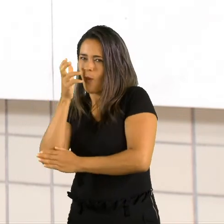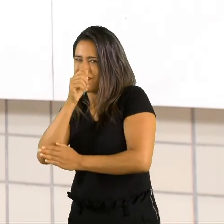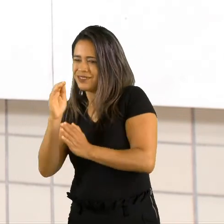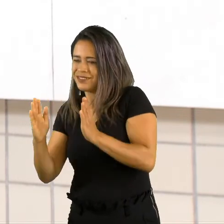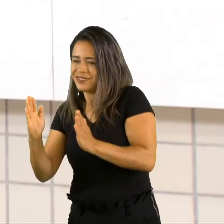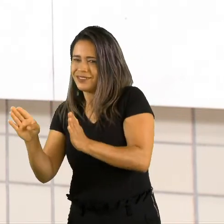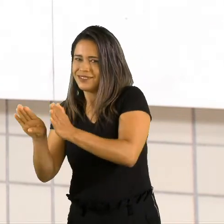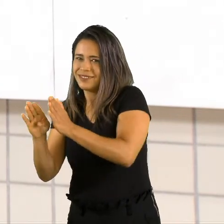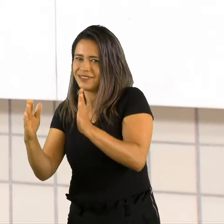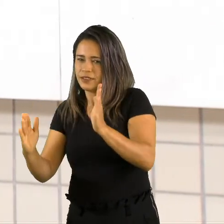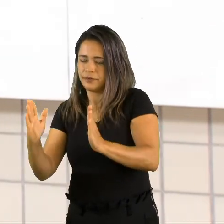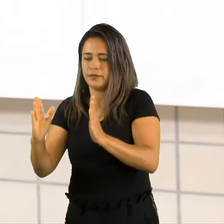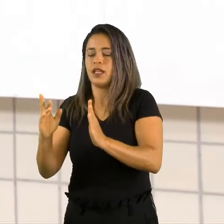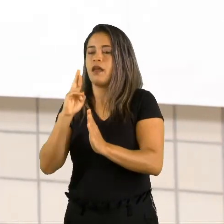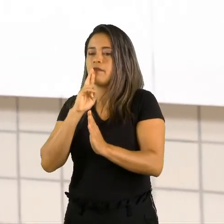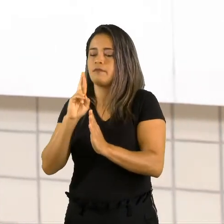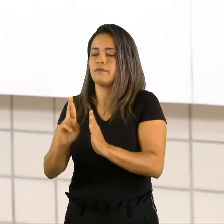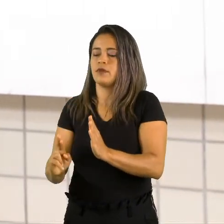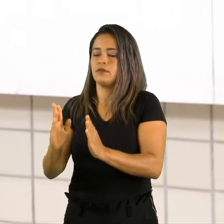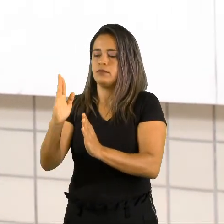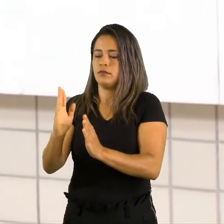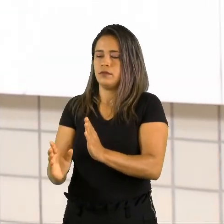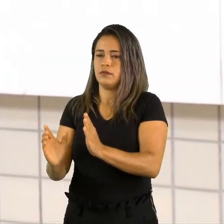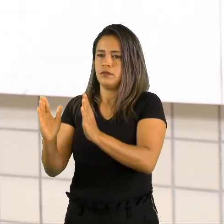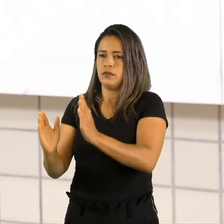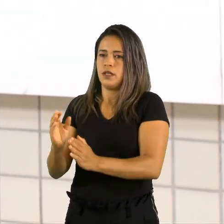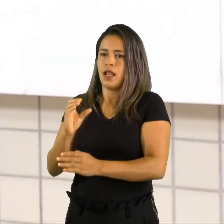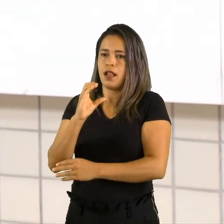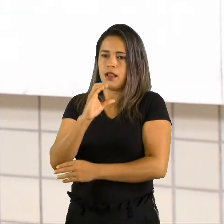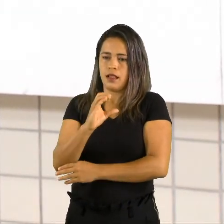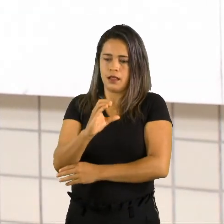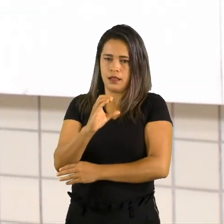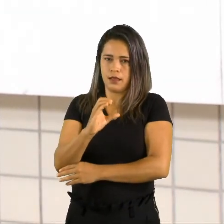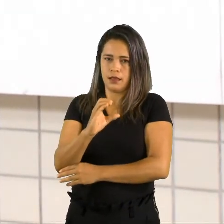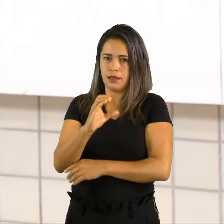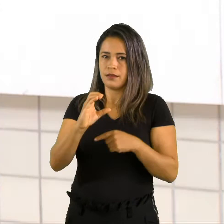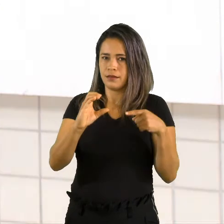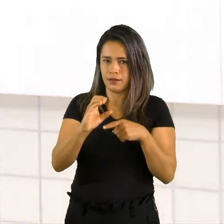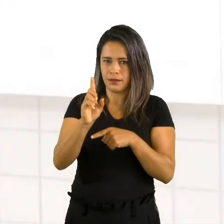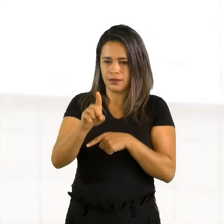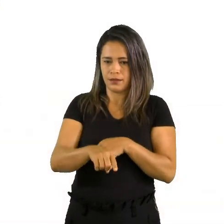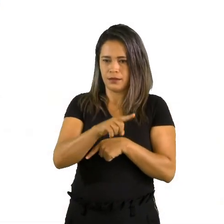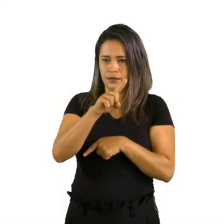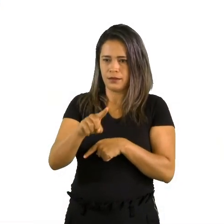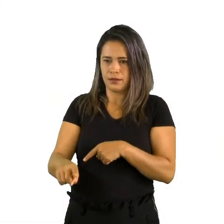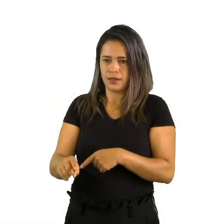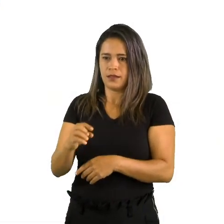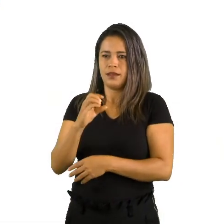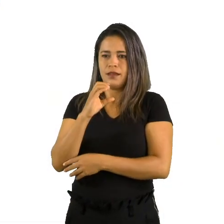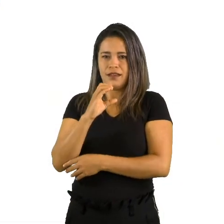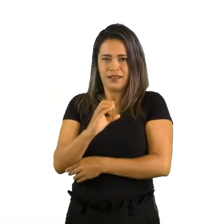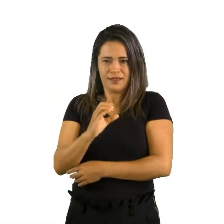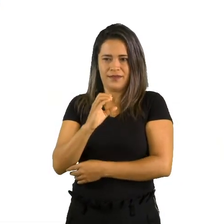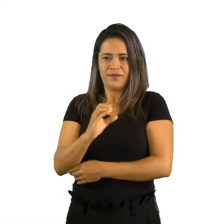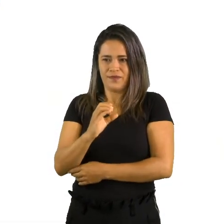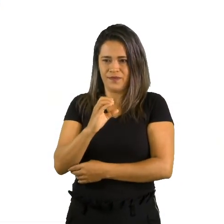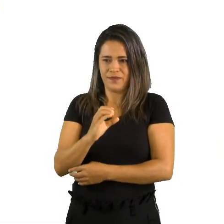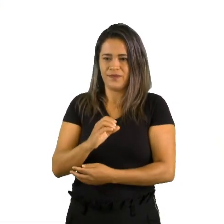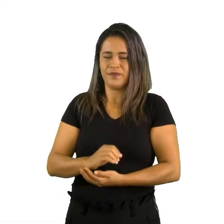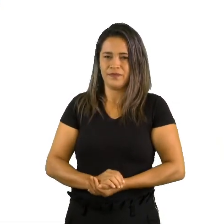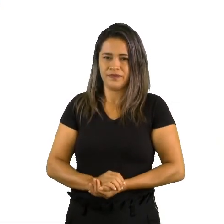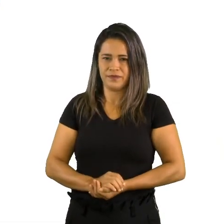400. Então, a resposta correta é letra C, lá no slide, letra